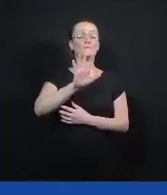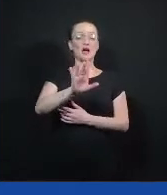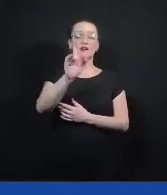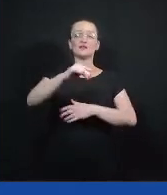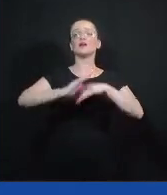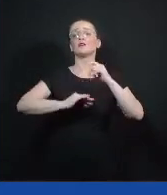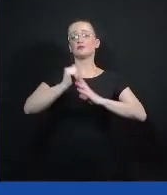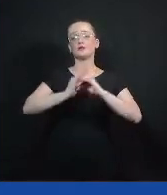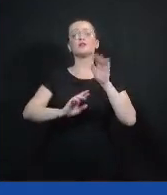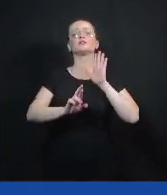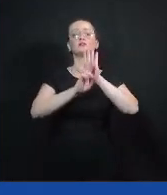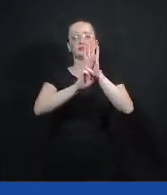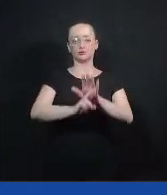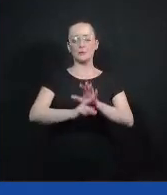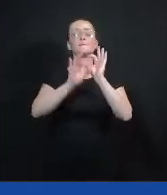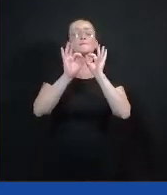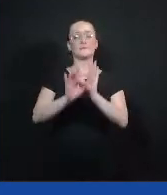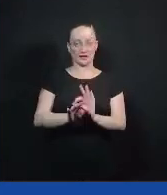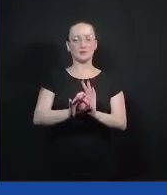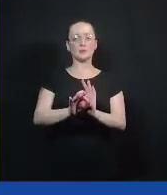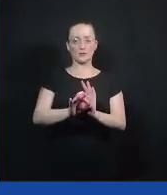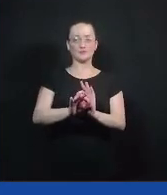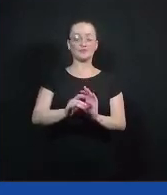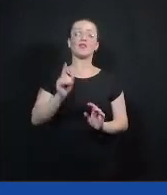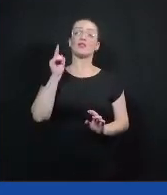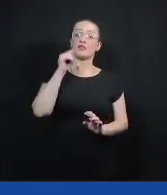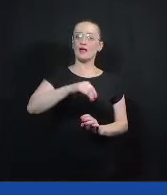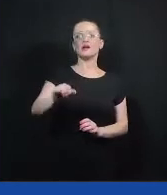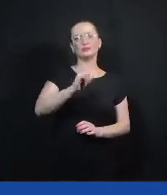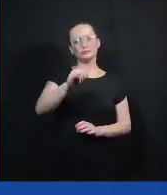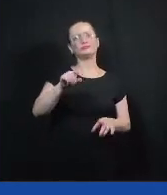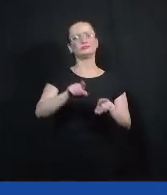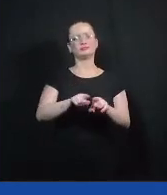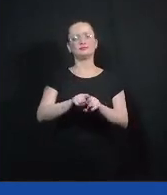atividade representativa legítima e que é sim importante, né?